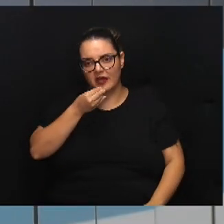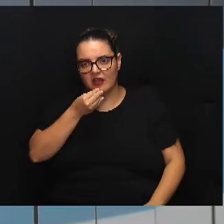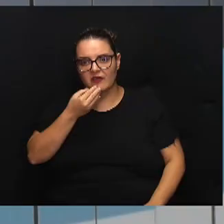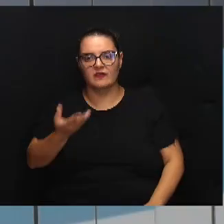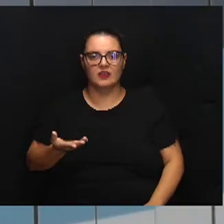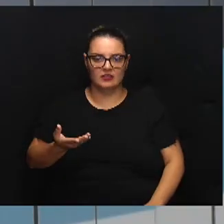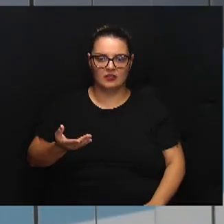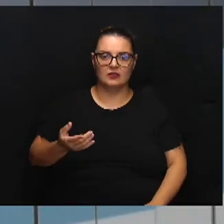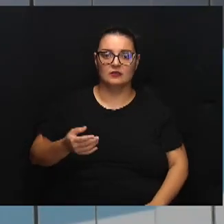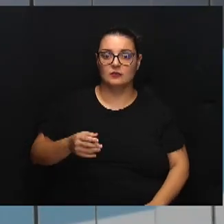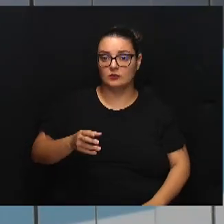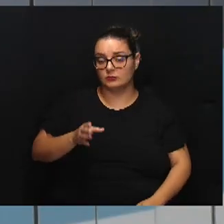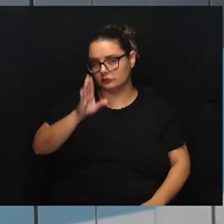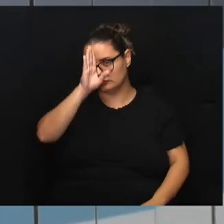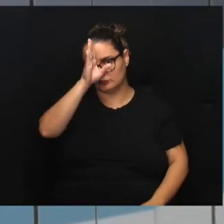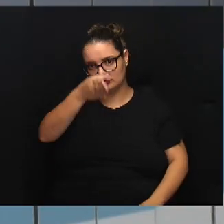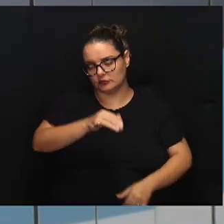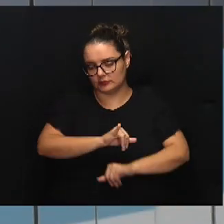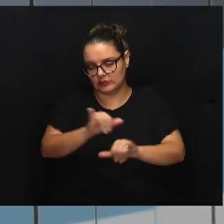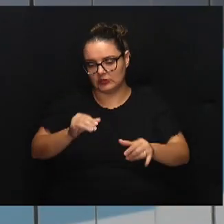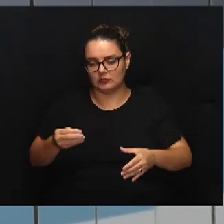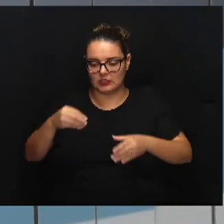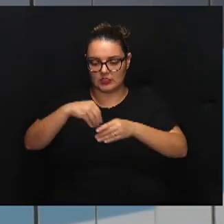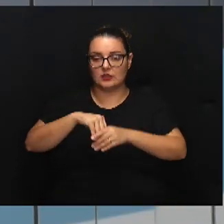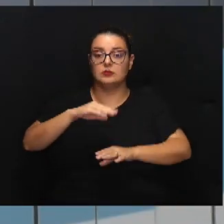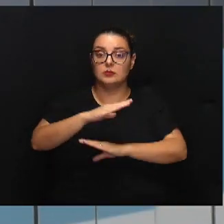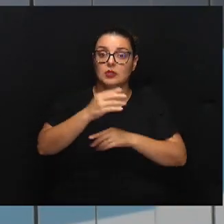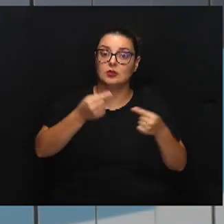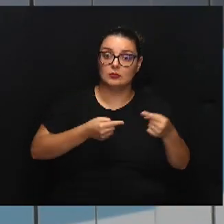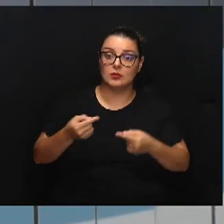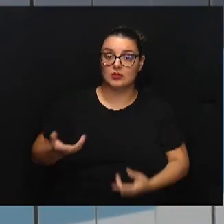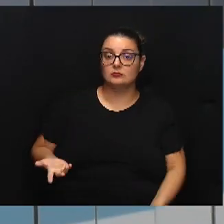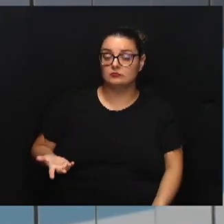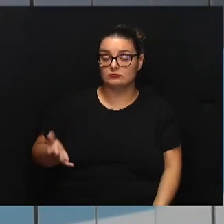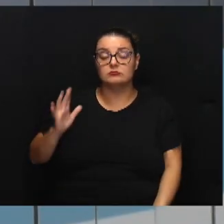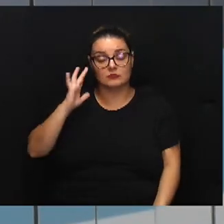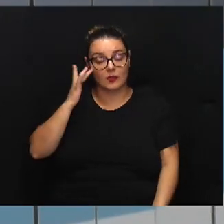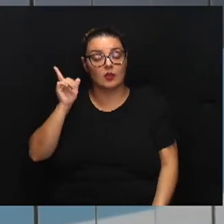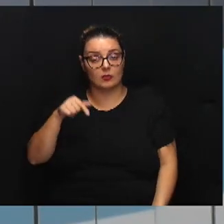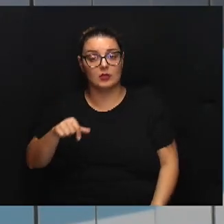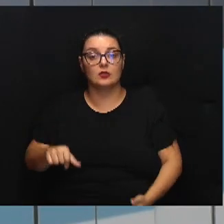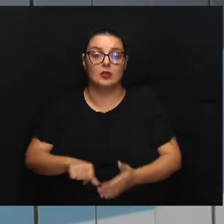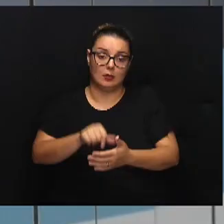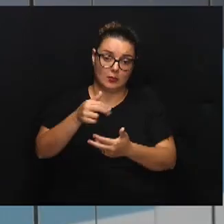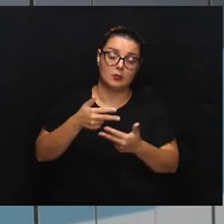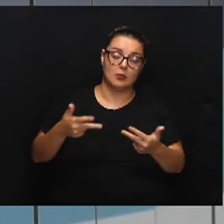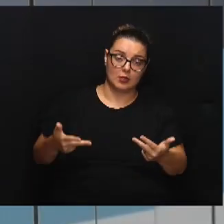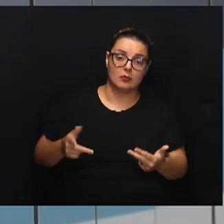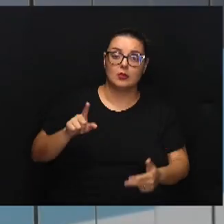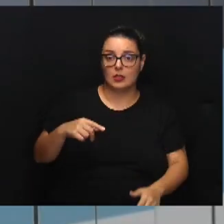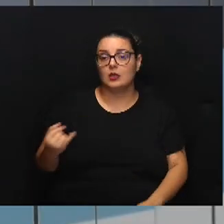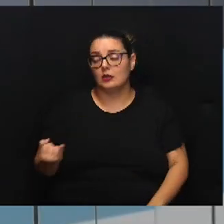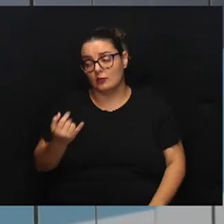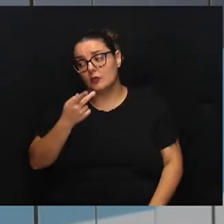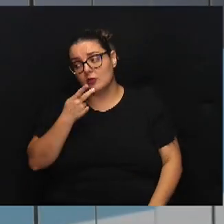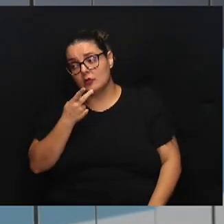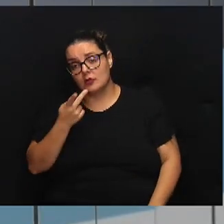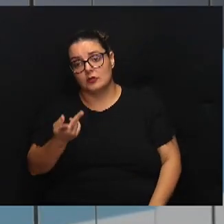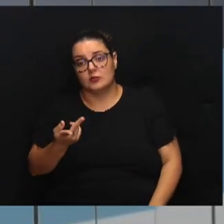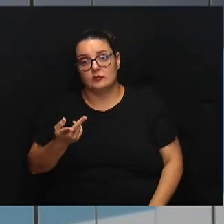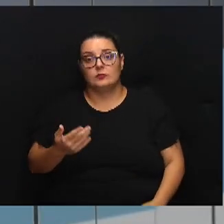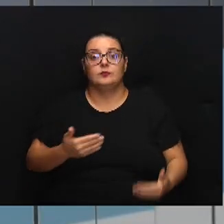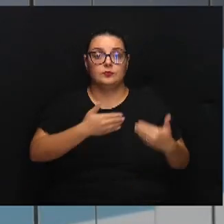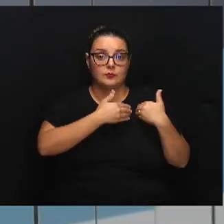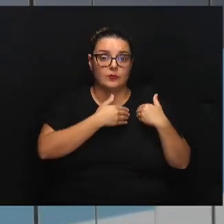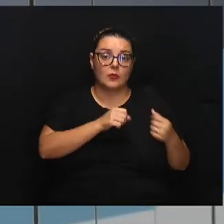o mote da campanha para trazer para a Câmara Municipal a discussão. Então, eu acho que esse é um primeiro ponto que é importante ressaltar, a